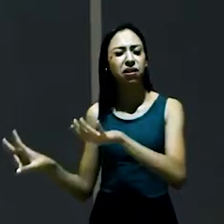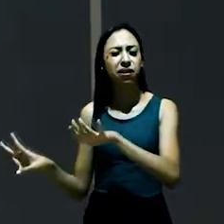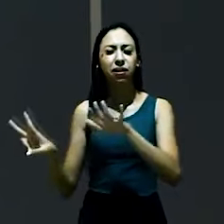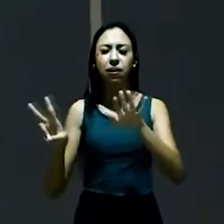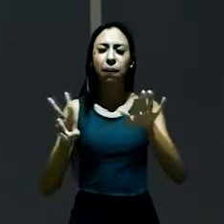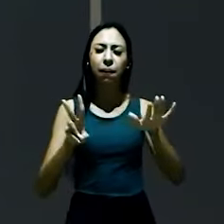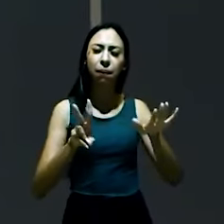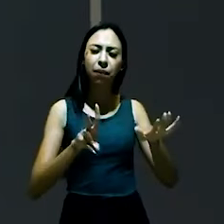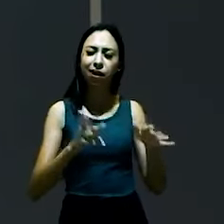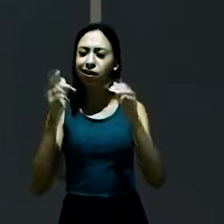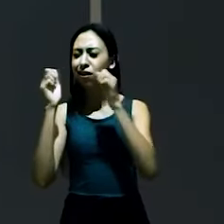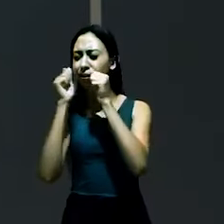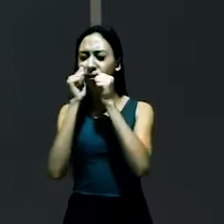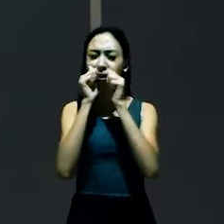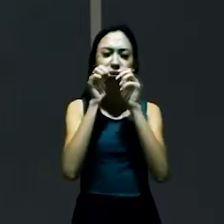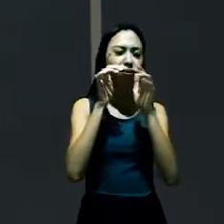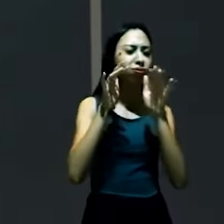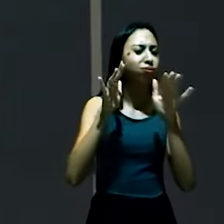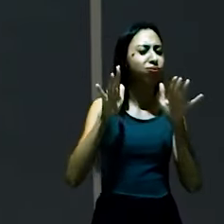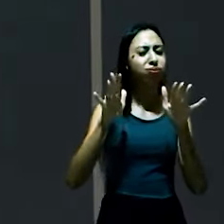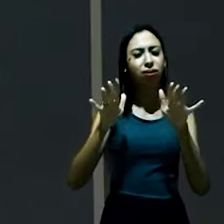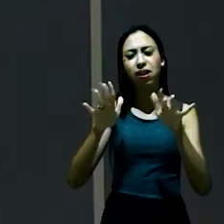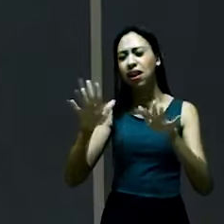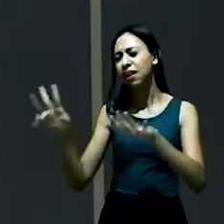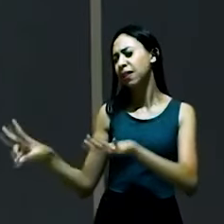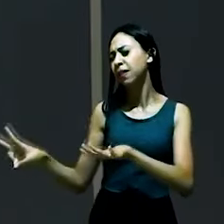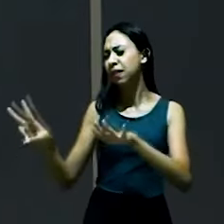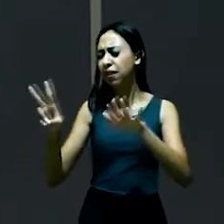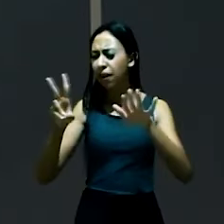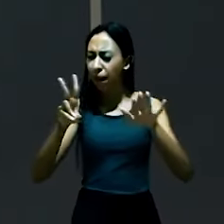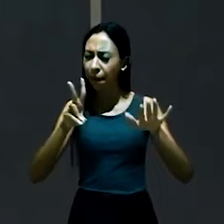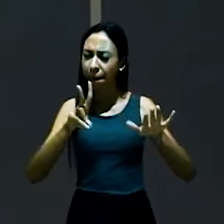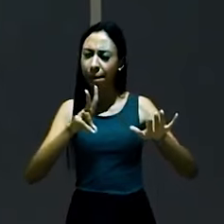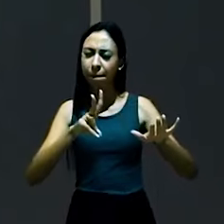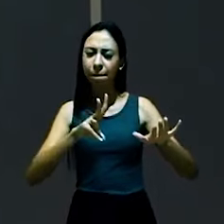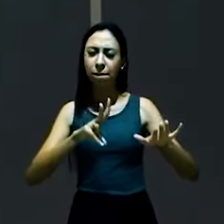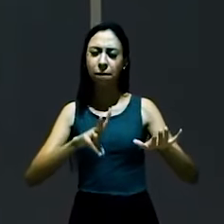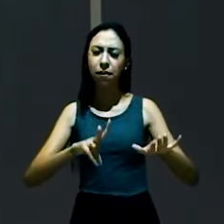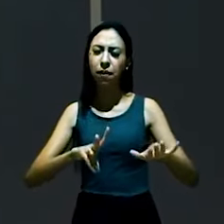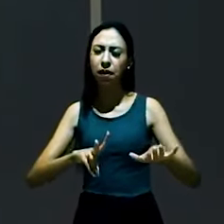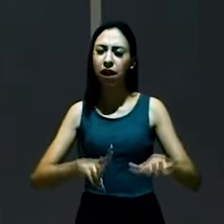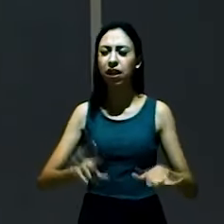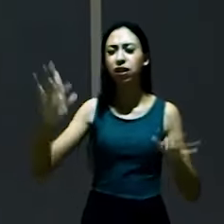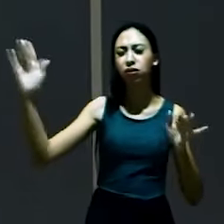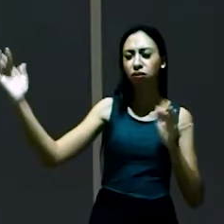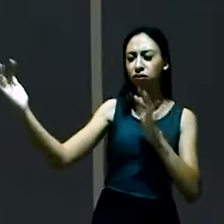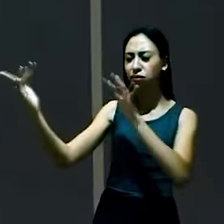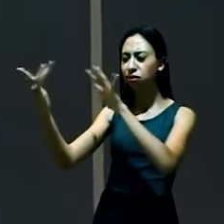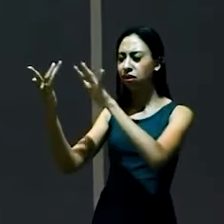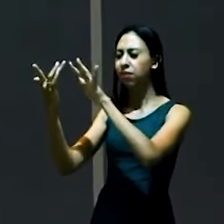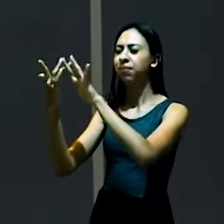presença. Deus, é uma semana de compromisso que nós assumimos hoje aqui. Mudanças